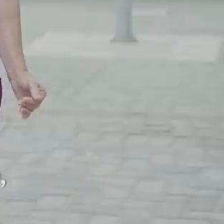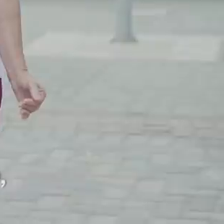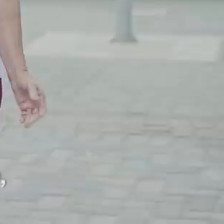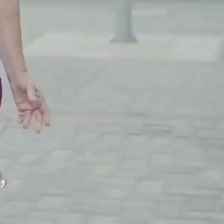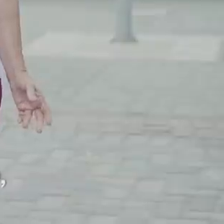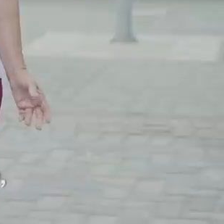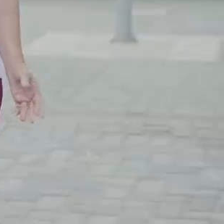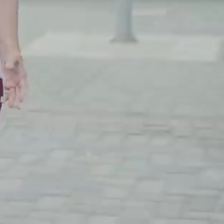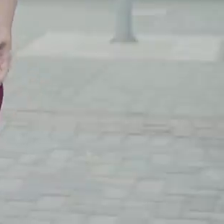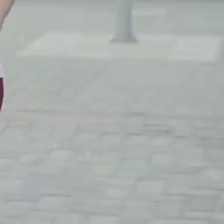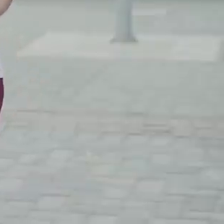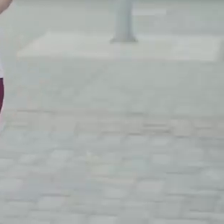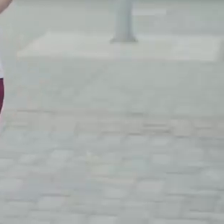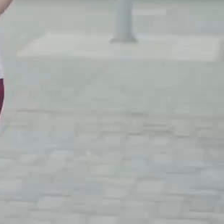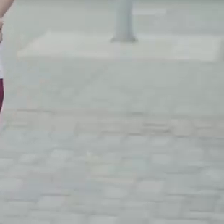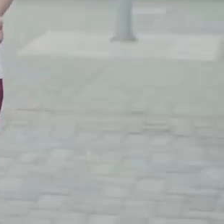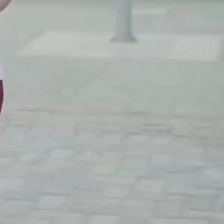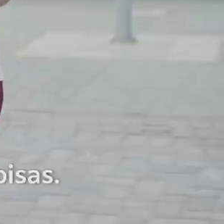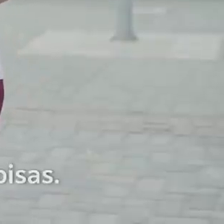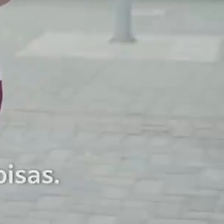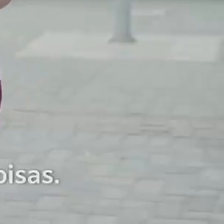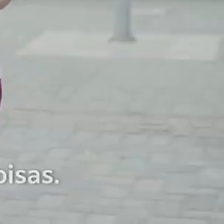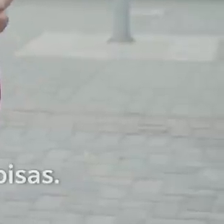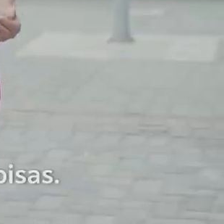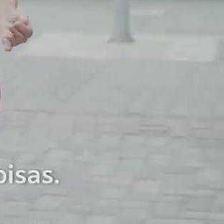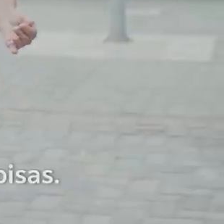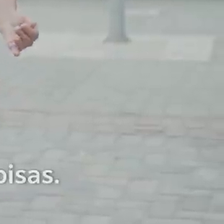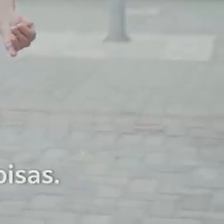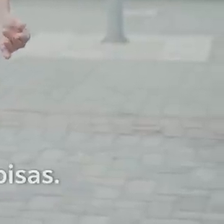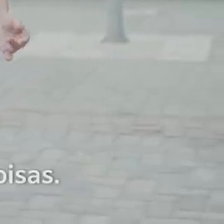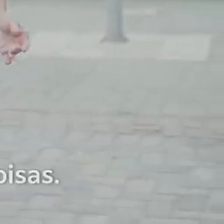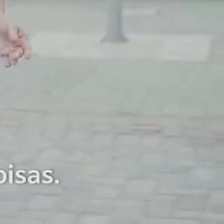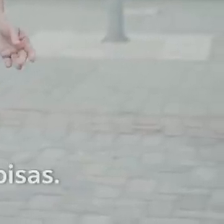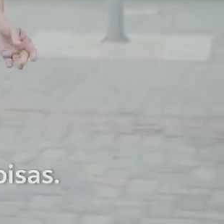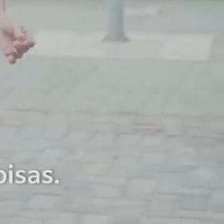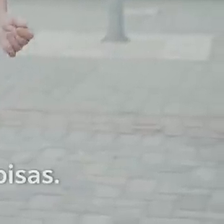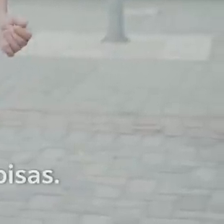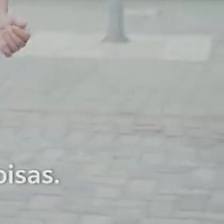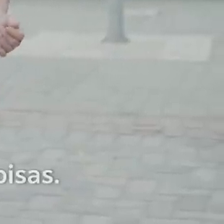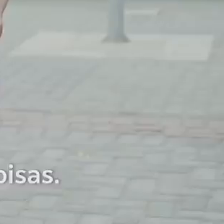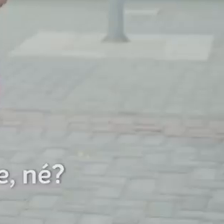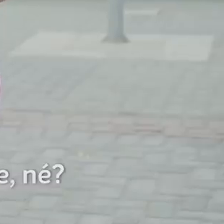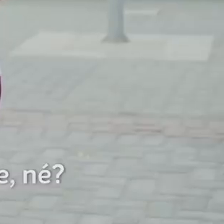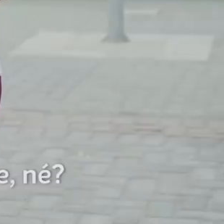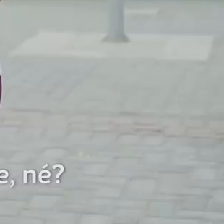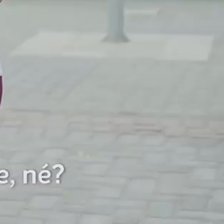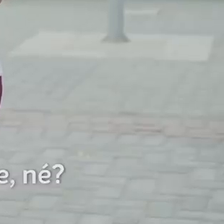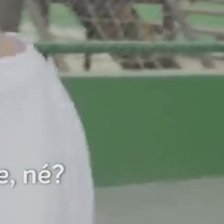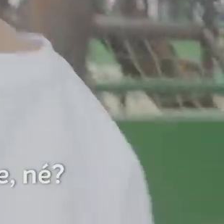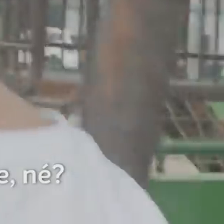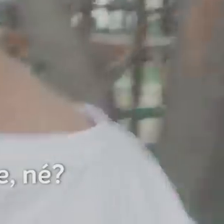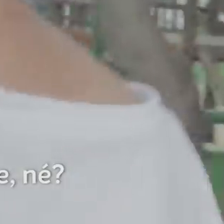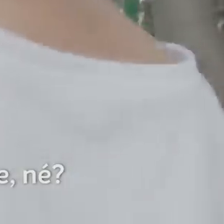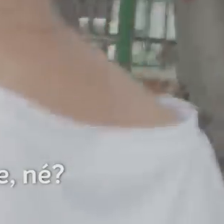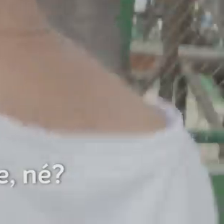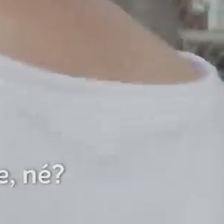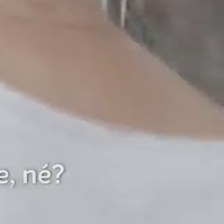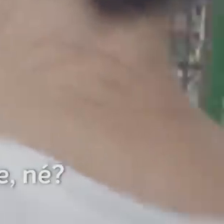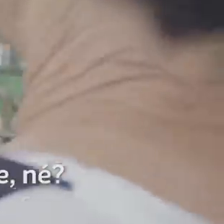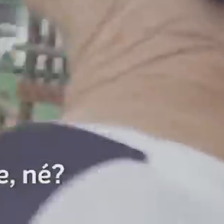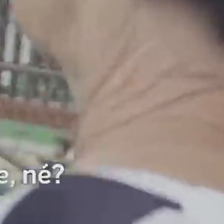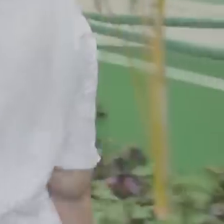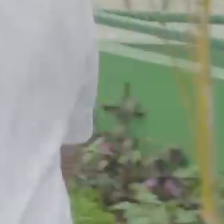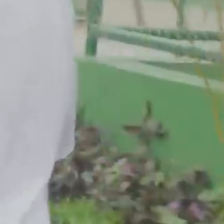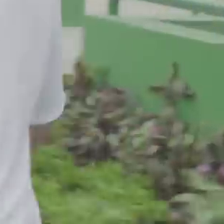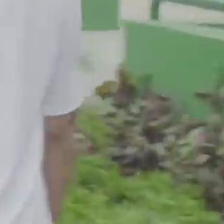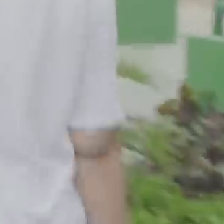né, no asfalto, que assim, é muito ruim, porque tem sempre subida, descida, essas coisas, né? E a caminhada tem que ser sempre em frente,